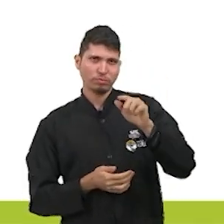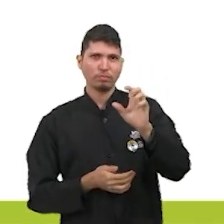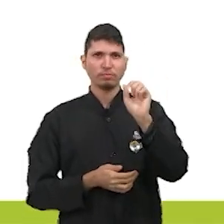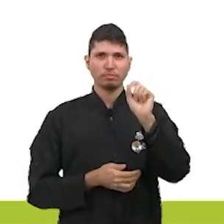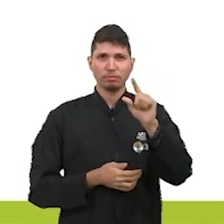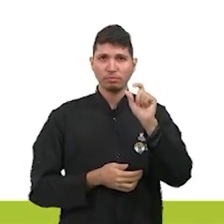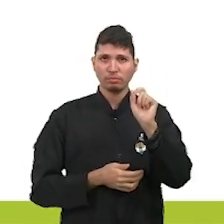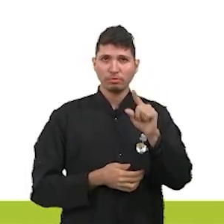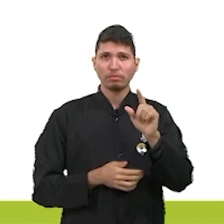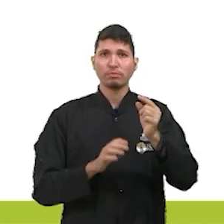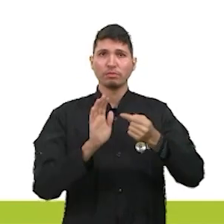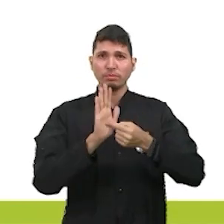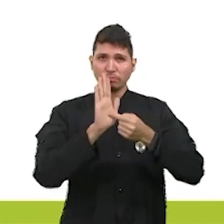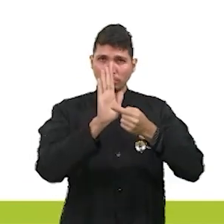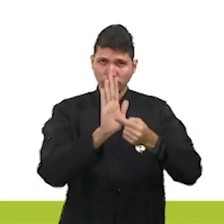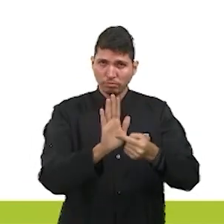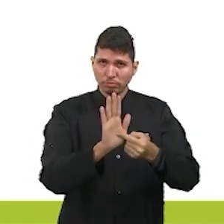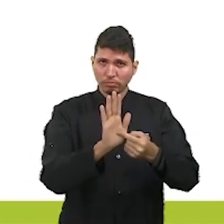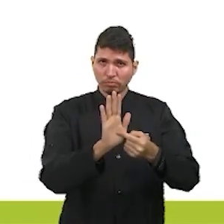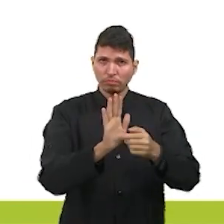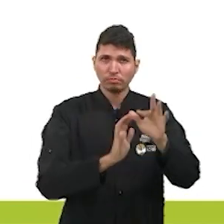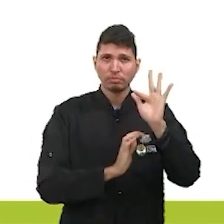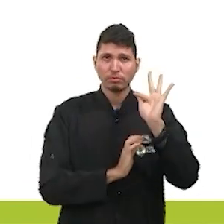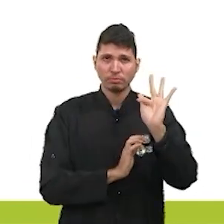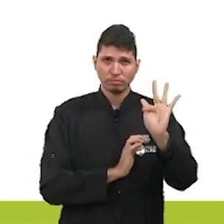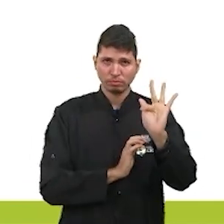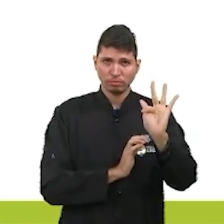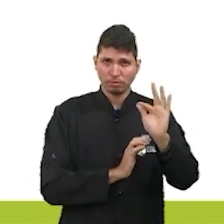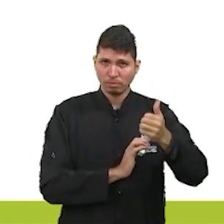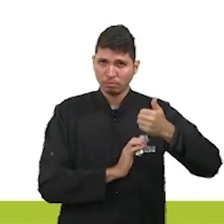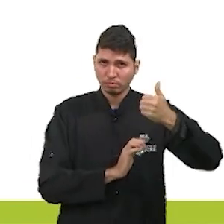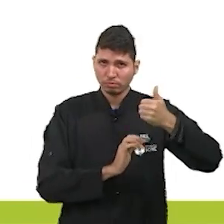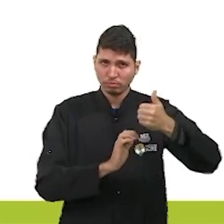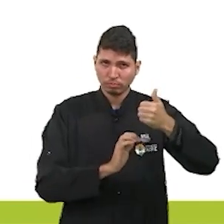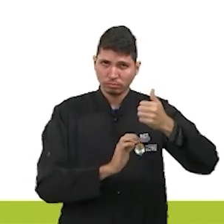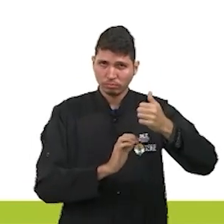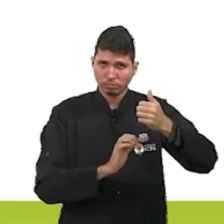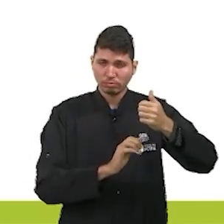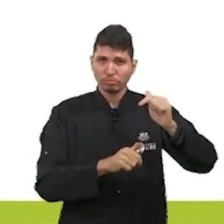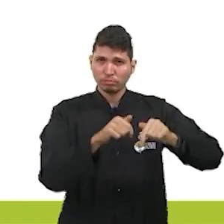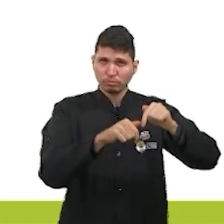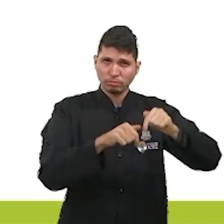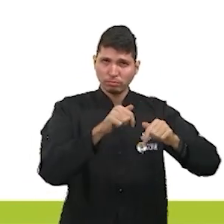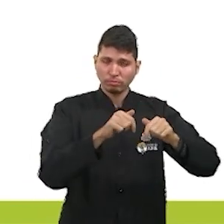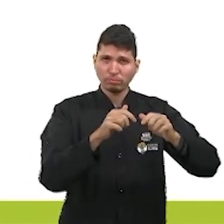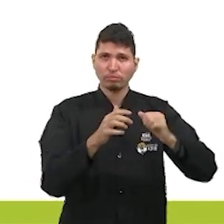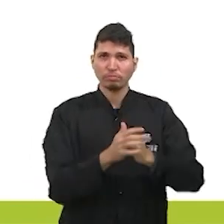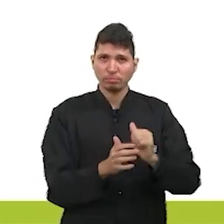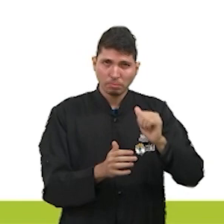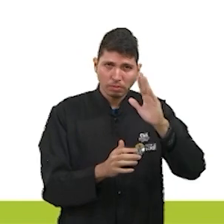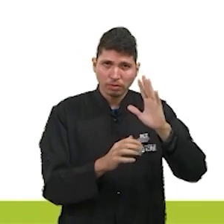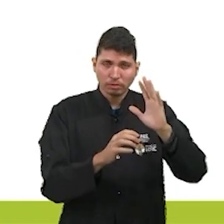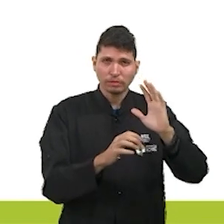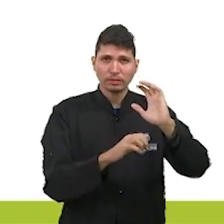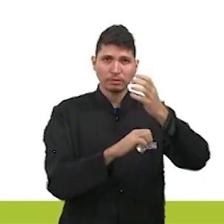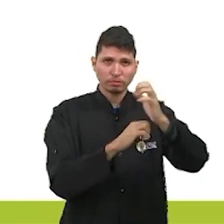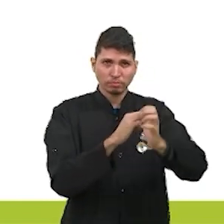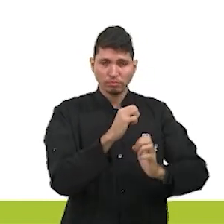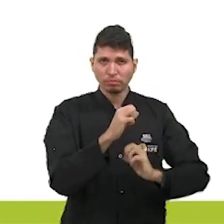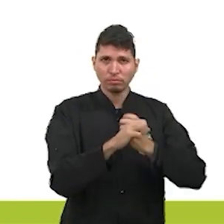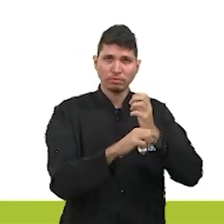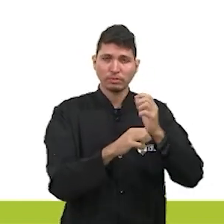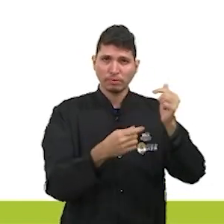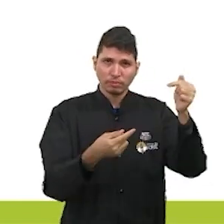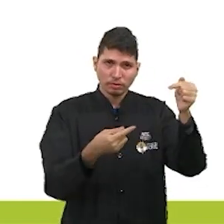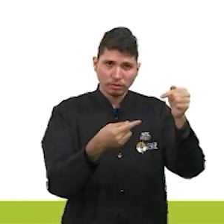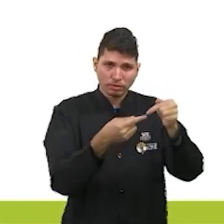azul representam isso. O flúor, que é o primeiro elemento mais eletronegativo, ele está fazendo ligação com o